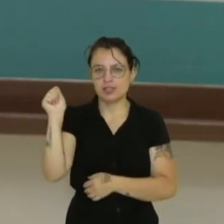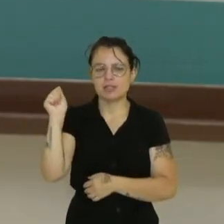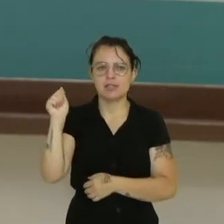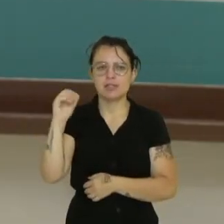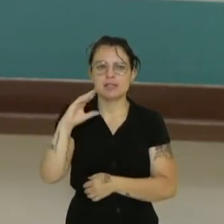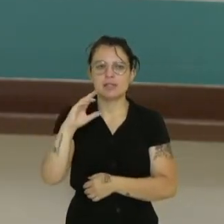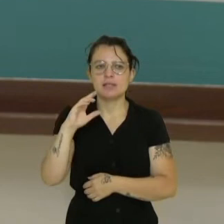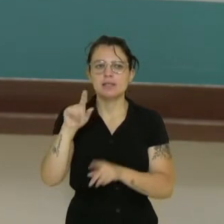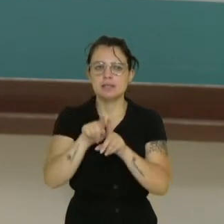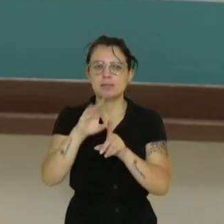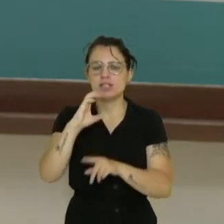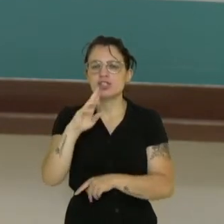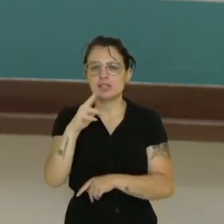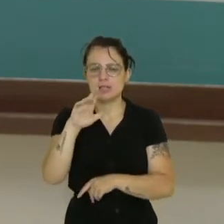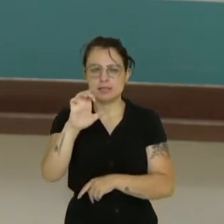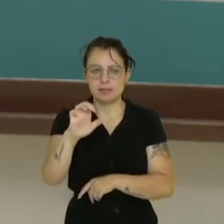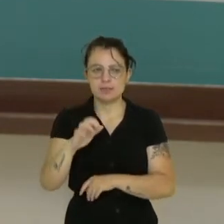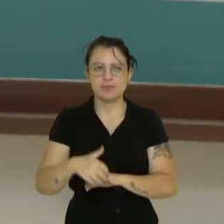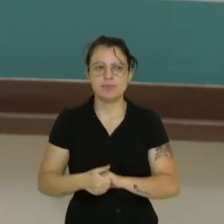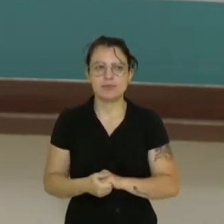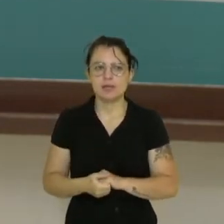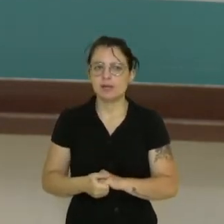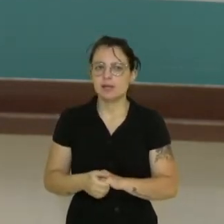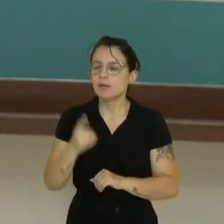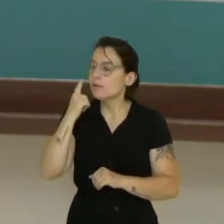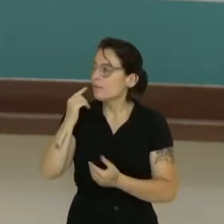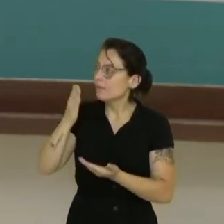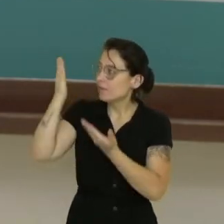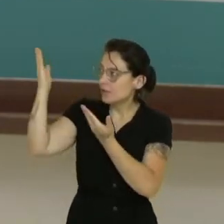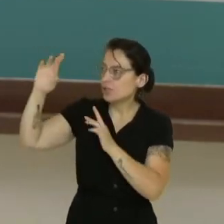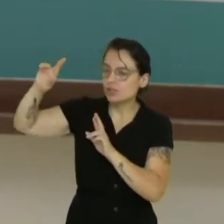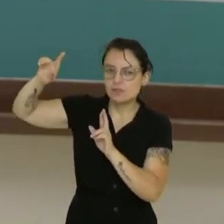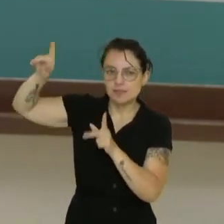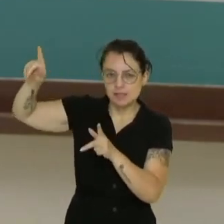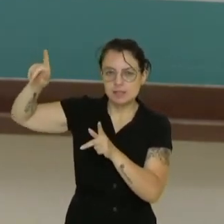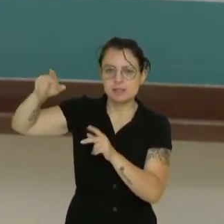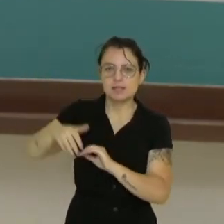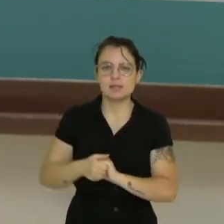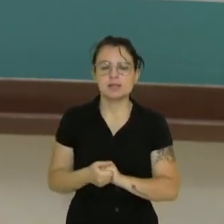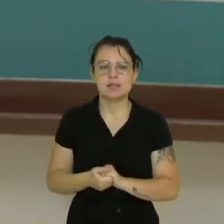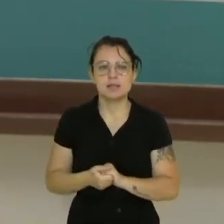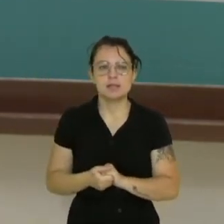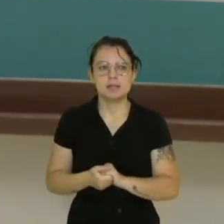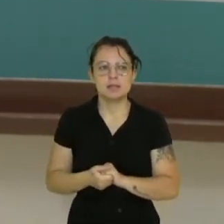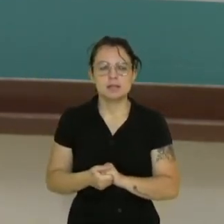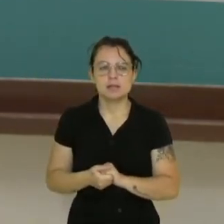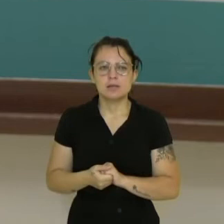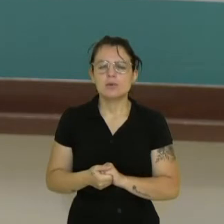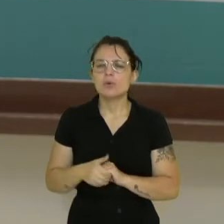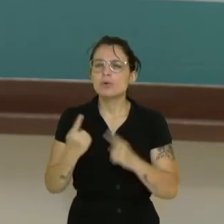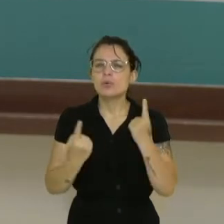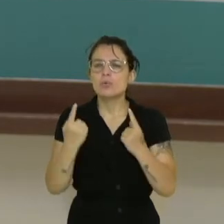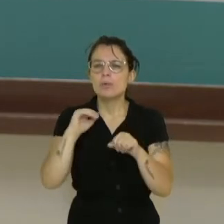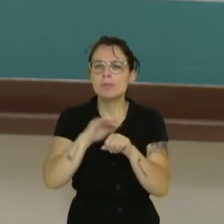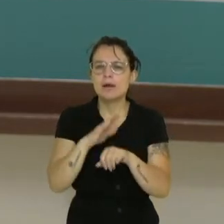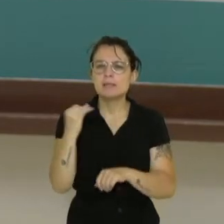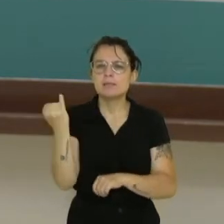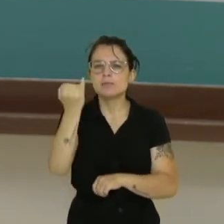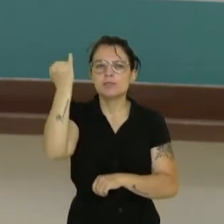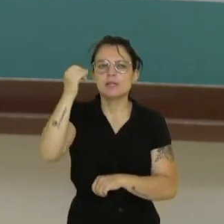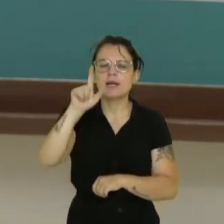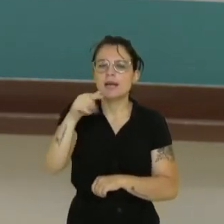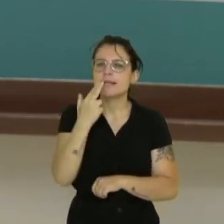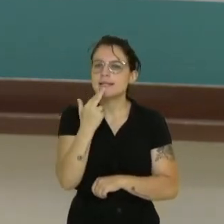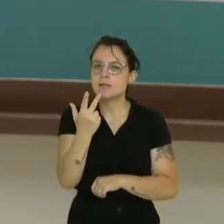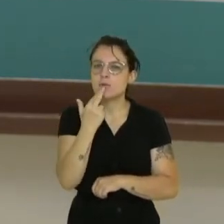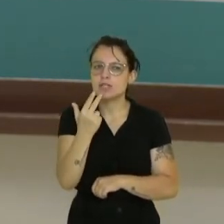Chile. Beleza? Nessa regionalização, um dos principais motivos foi a questão